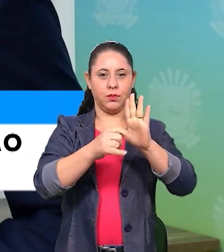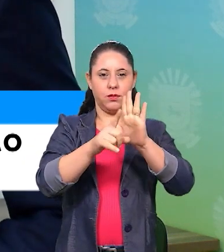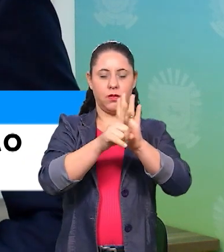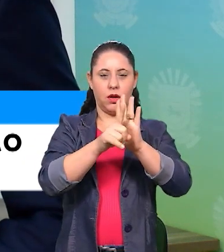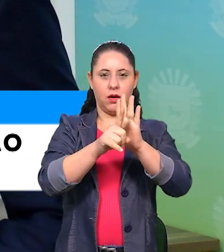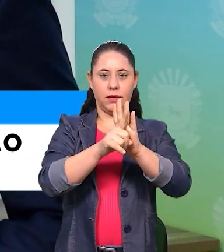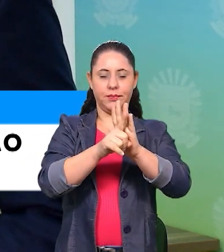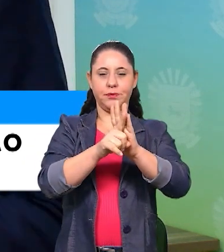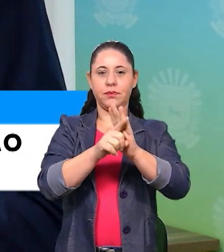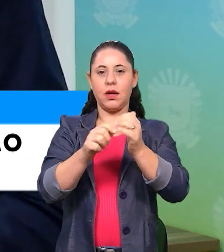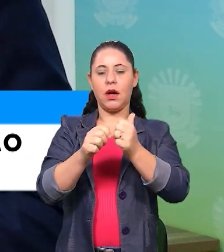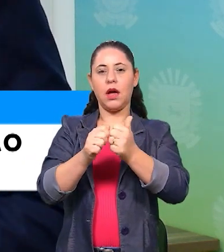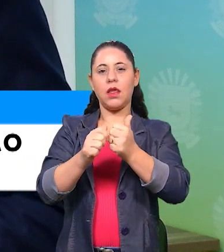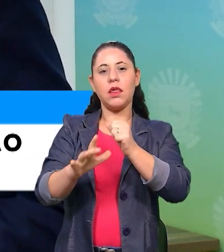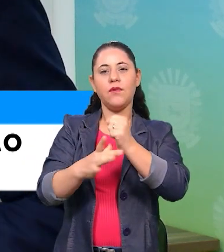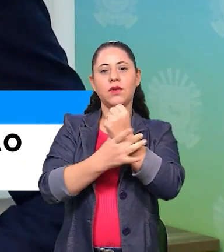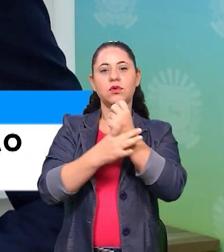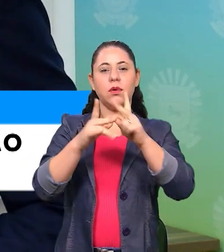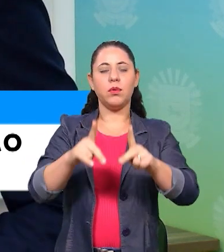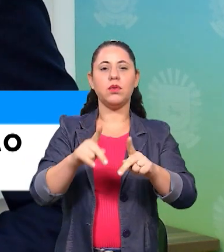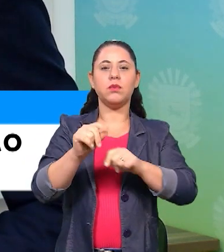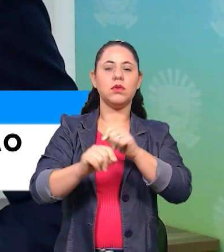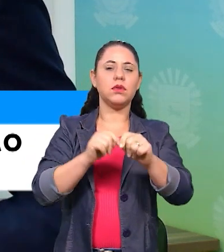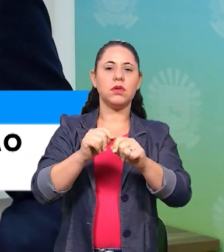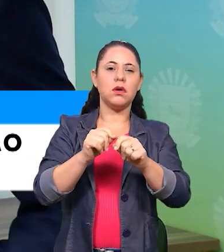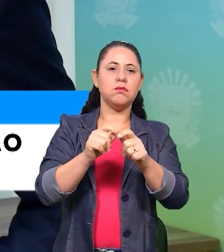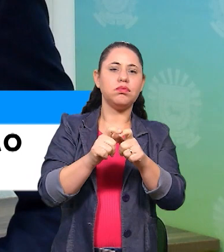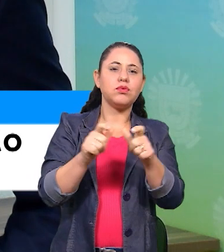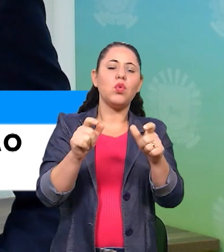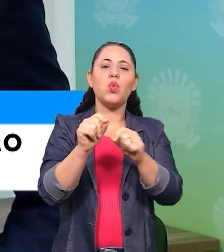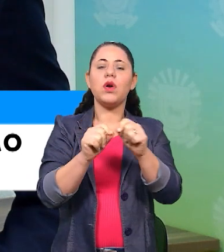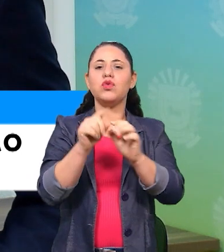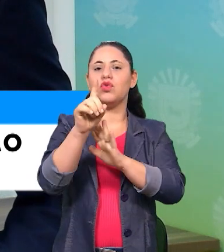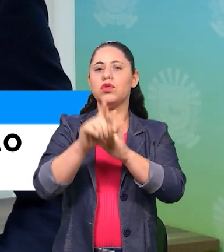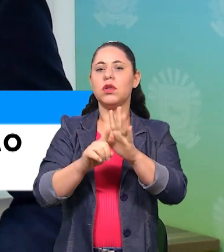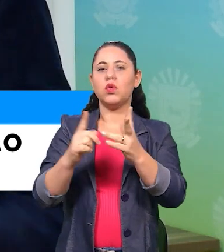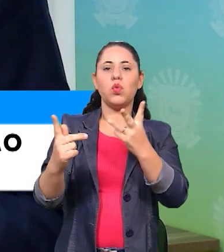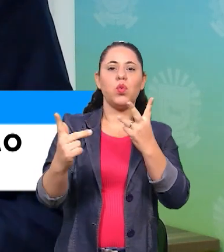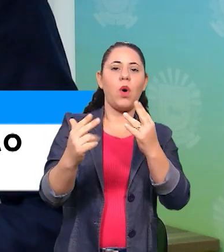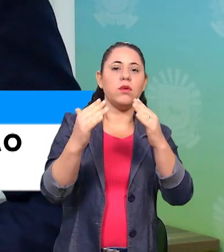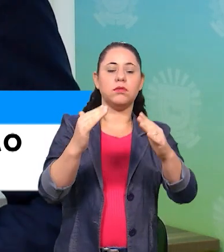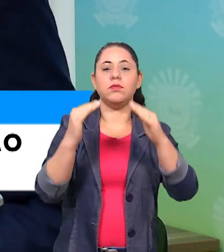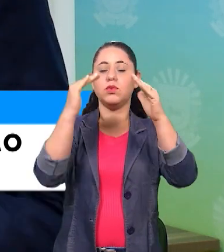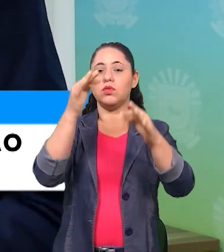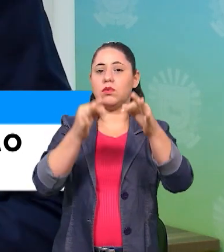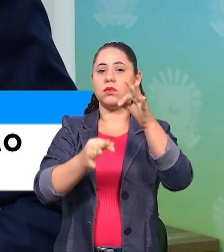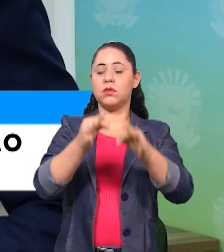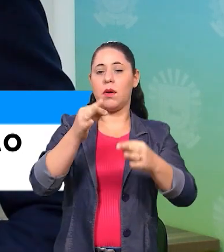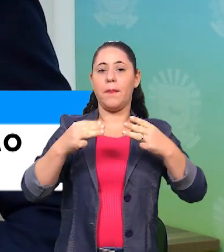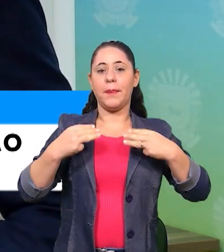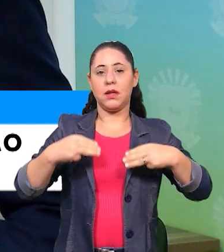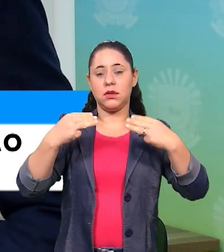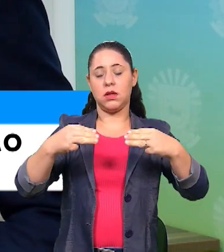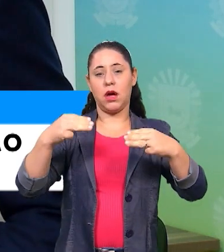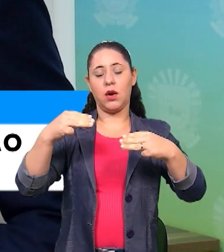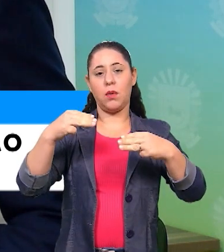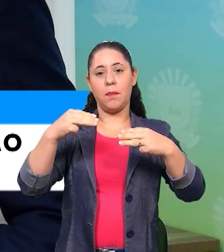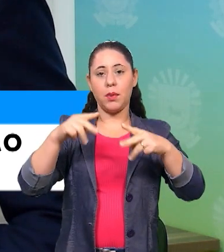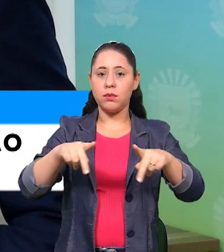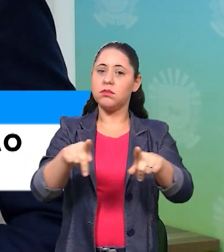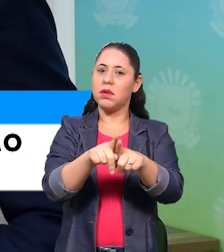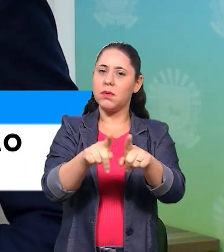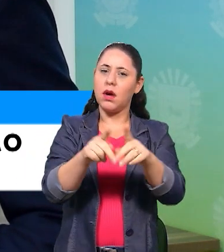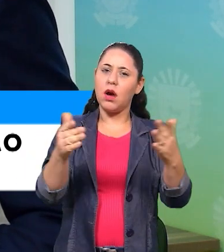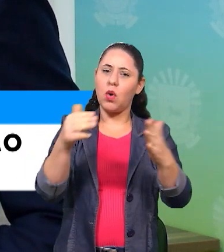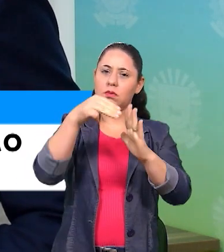pela Defensoria Pública que estende aos integrantes da instituição os mesmos direitos concedidos à magistratura e ao Ministério Público. A medida